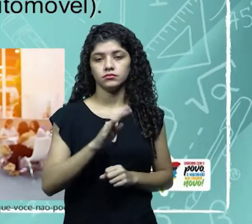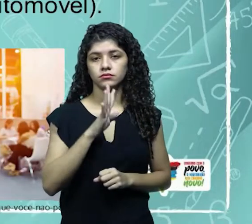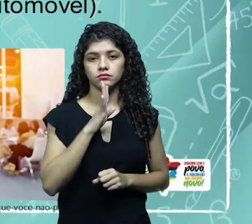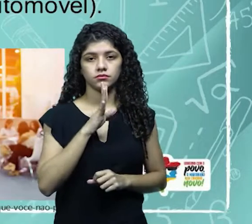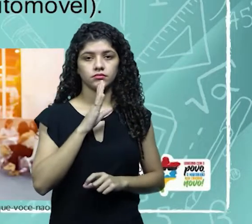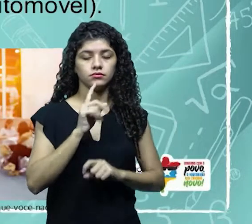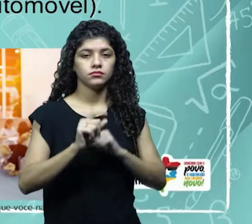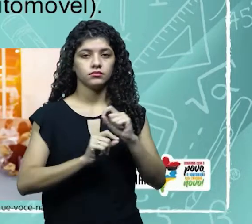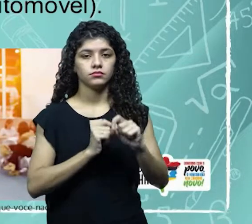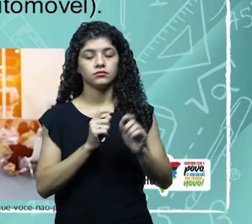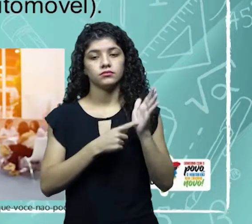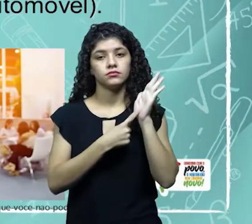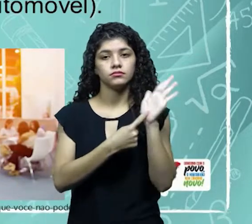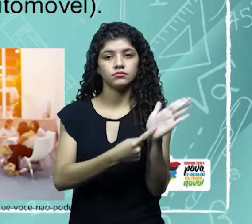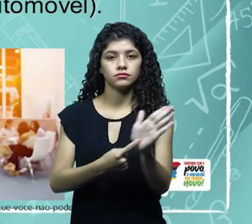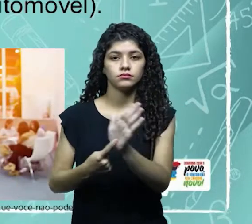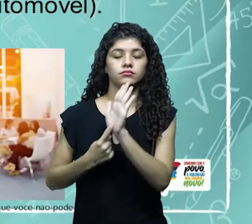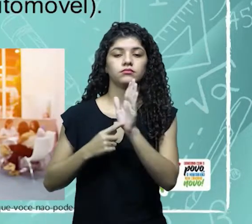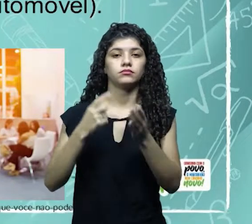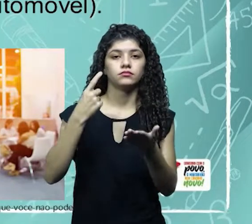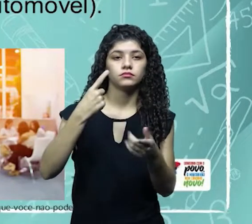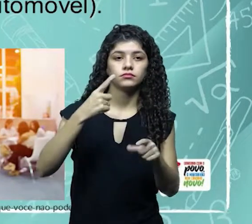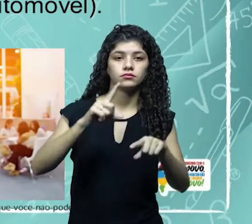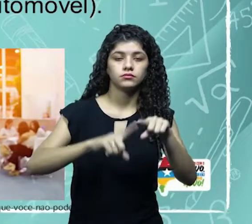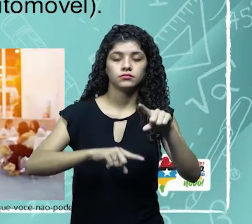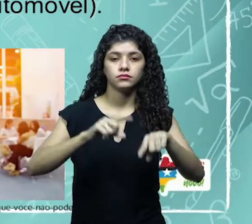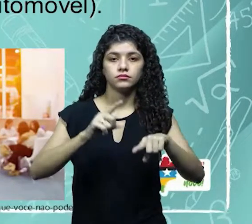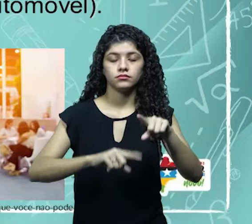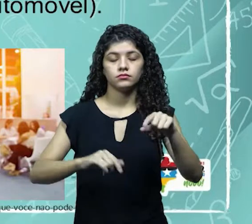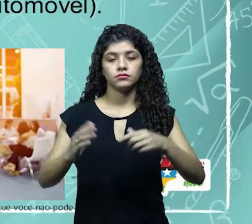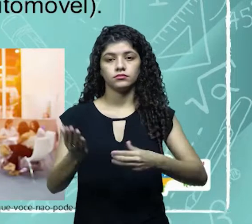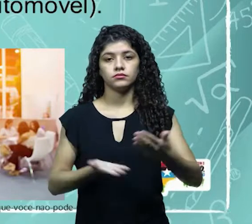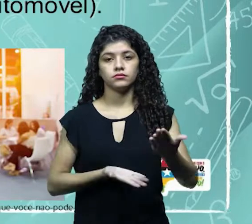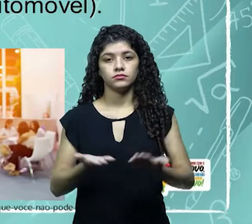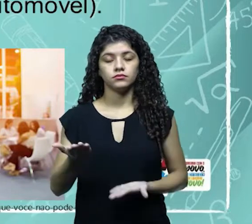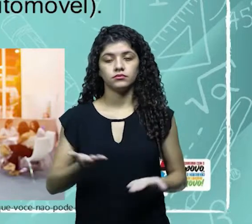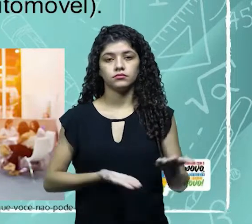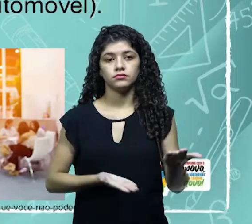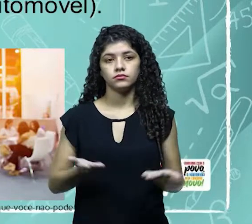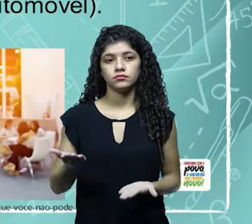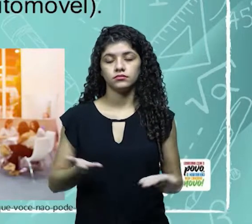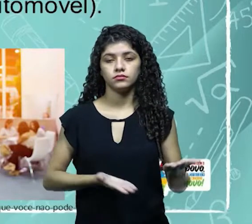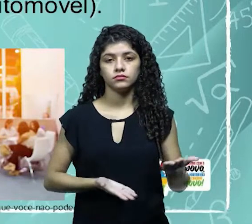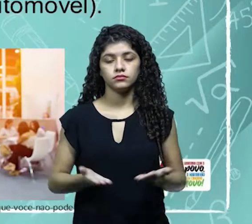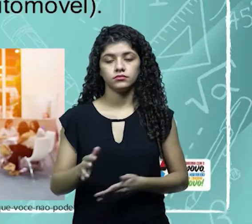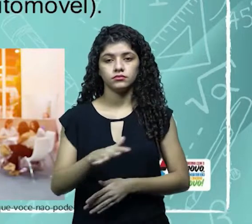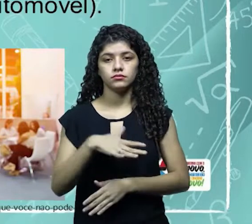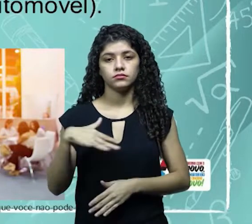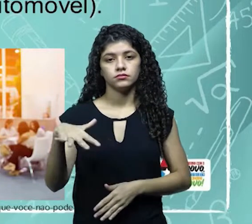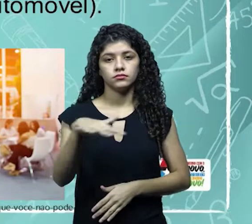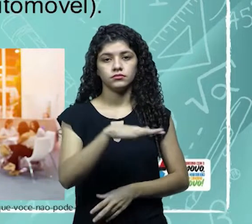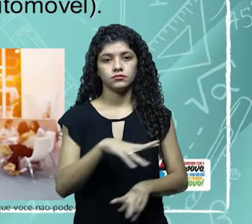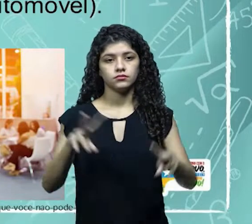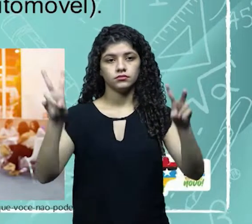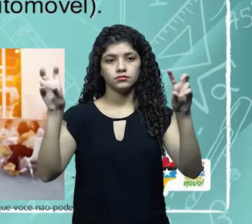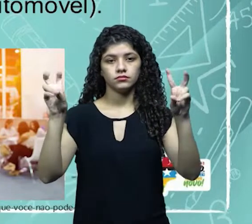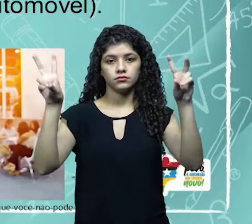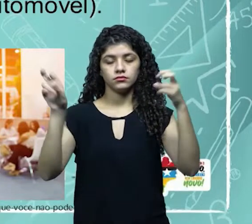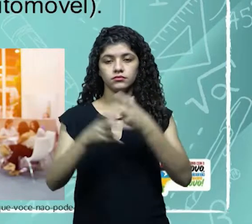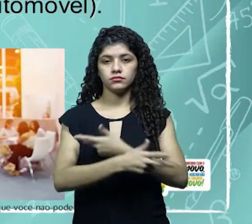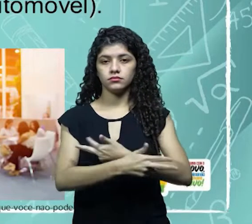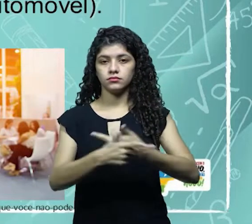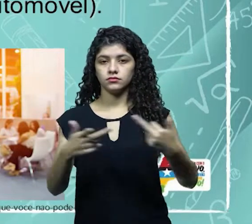a cera né a cera ele é muito conhecida ela demonstra E comercializa os produtos ou